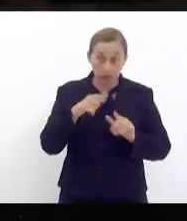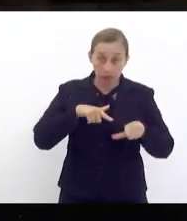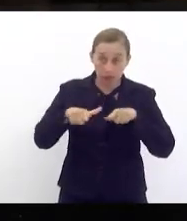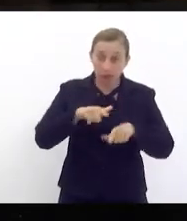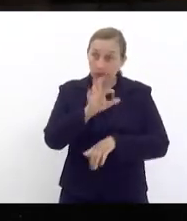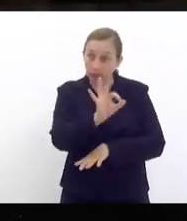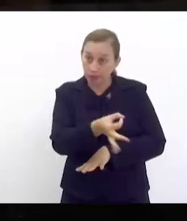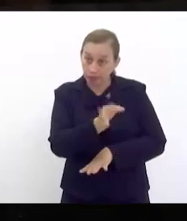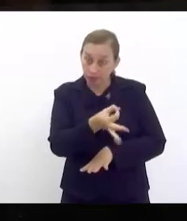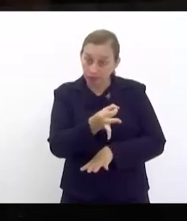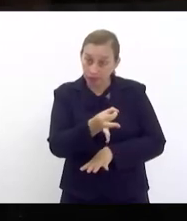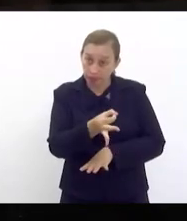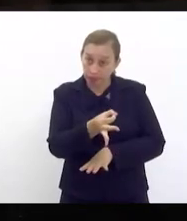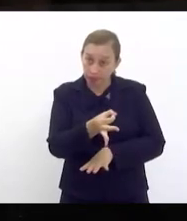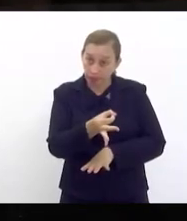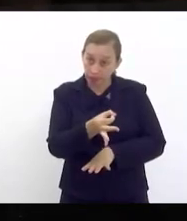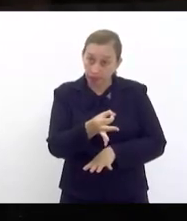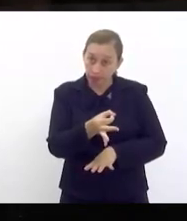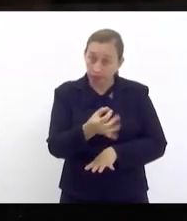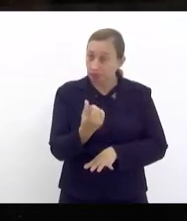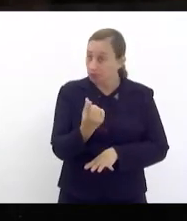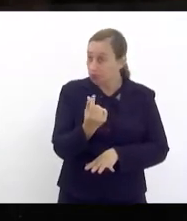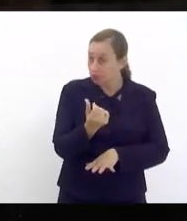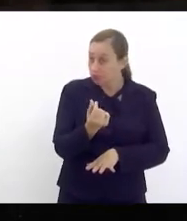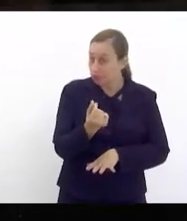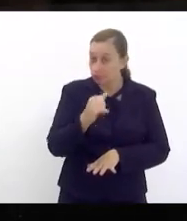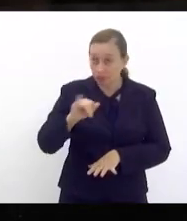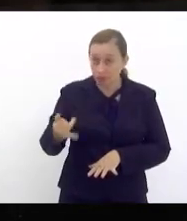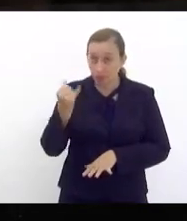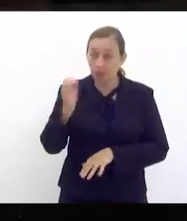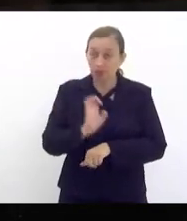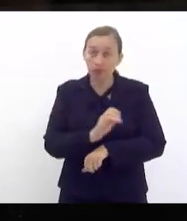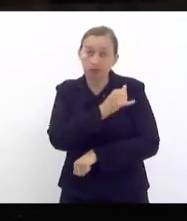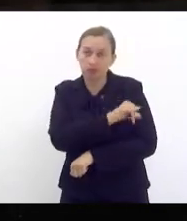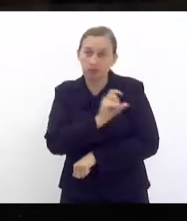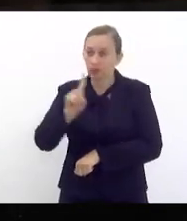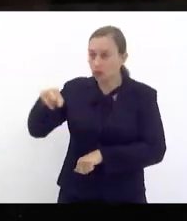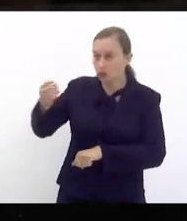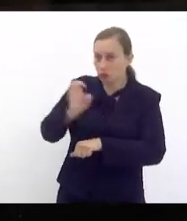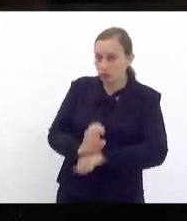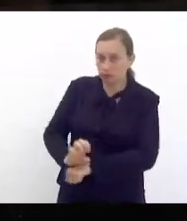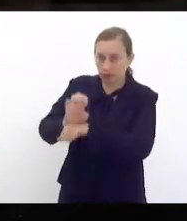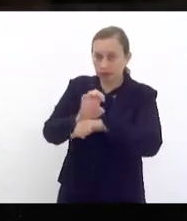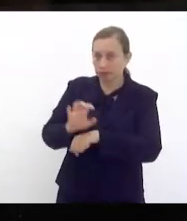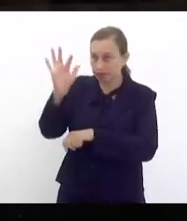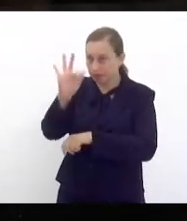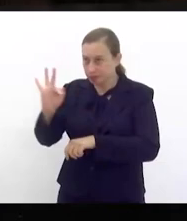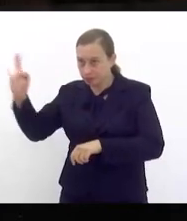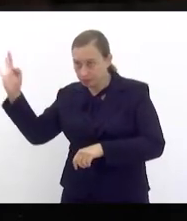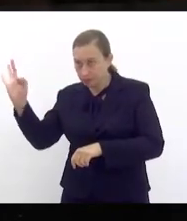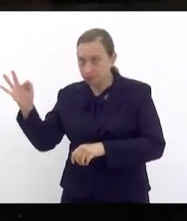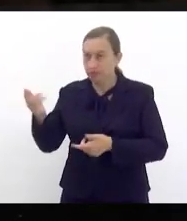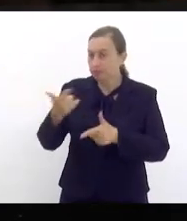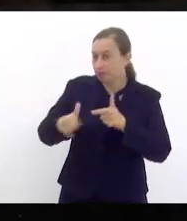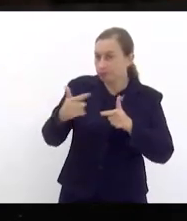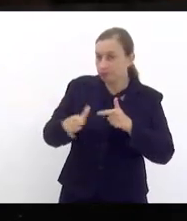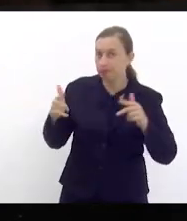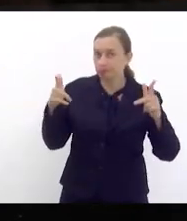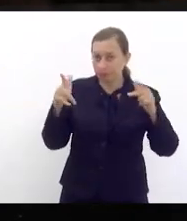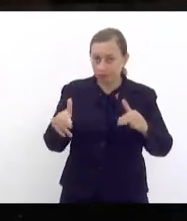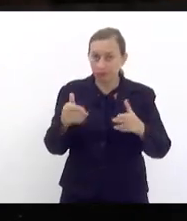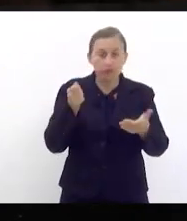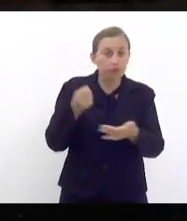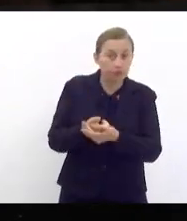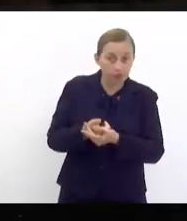na parametrização da taxa de juros que o Estado do Rio de Janeiro e outros estados da federação que passam pelo mesmo problema